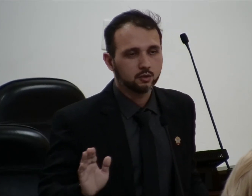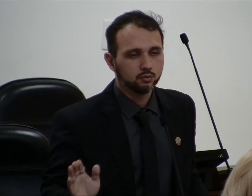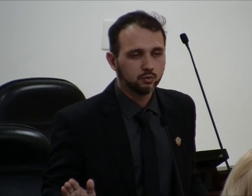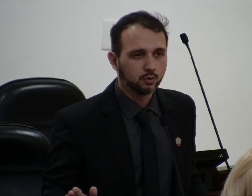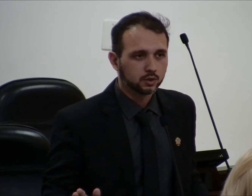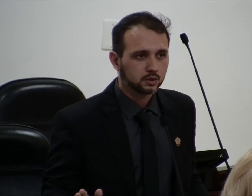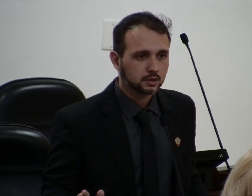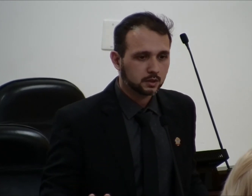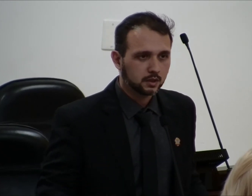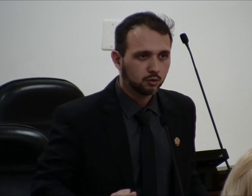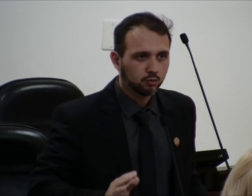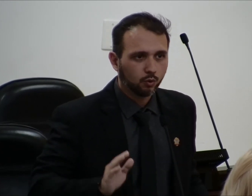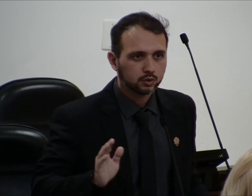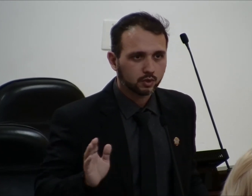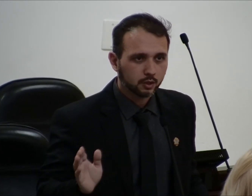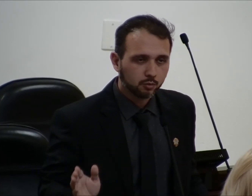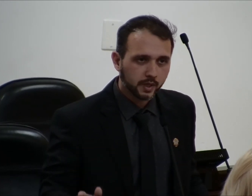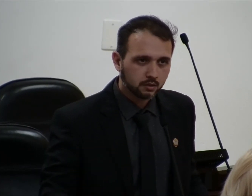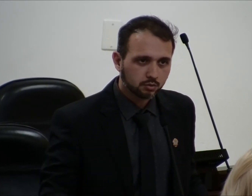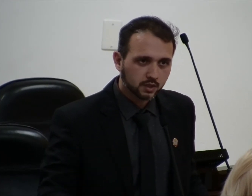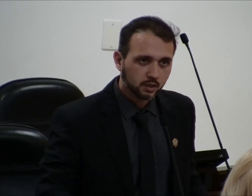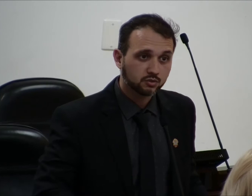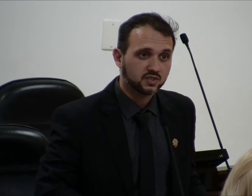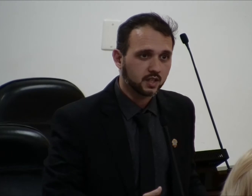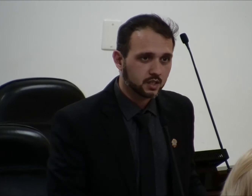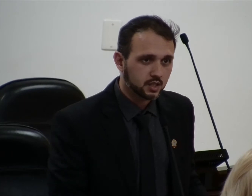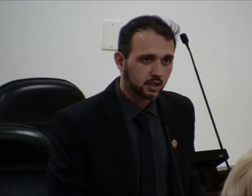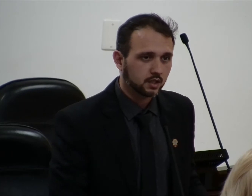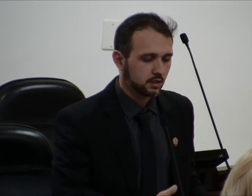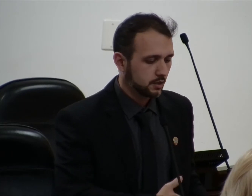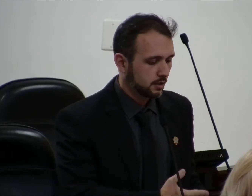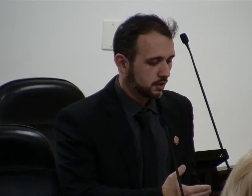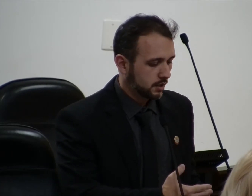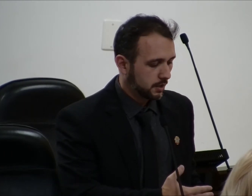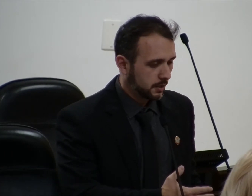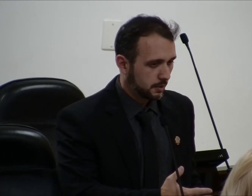para nenhum outro argumento que não seja